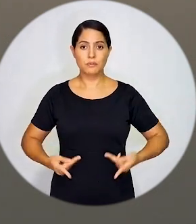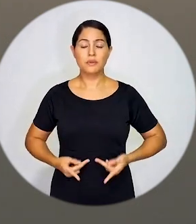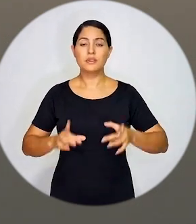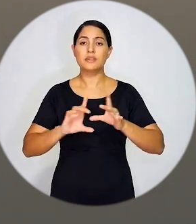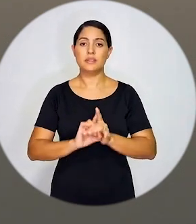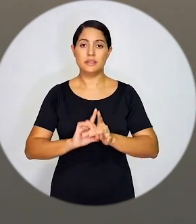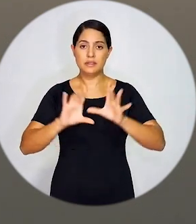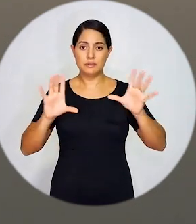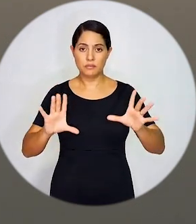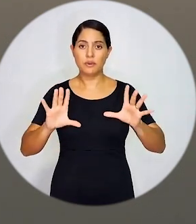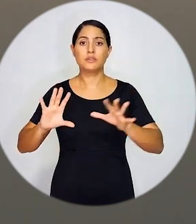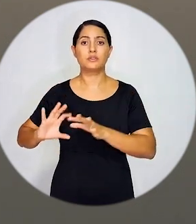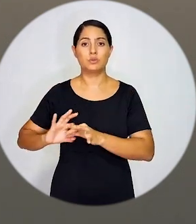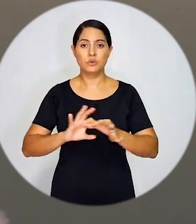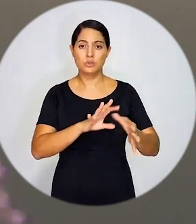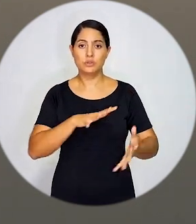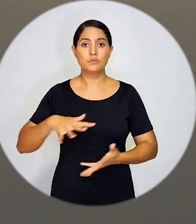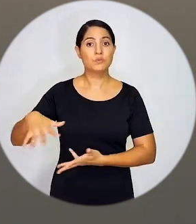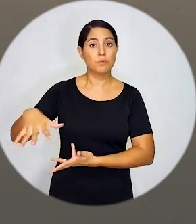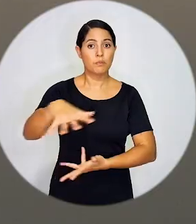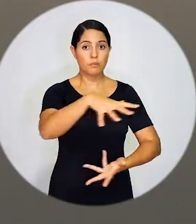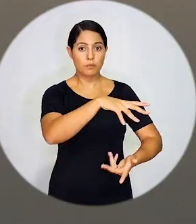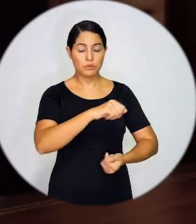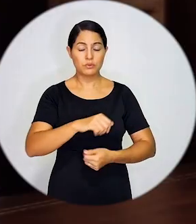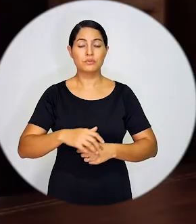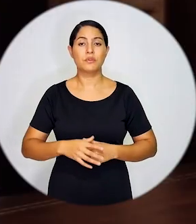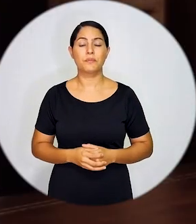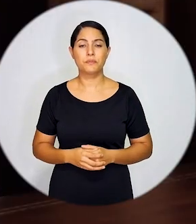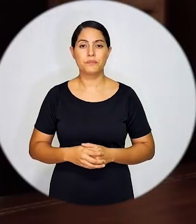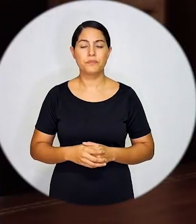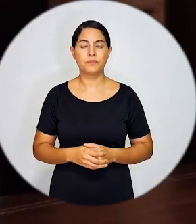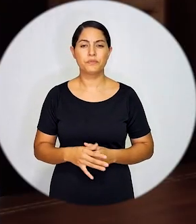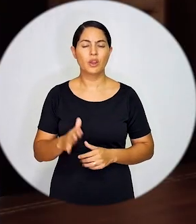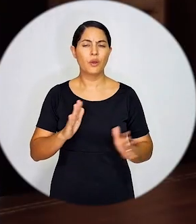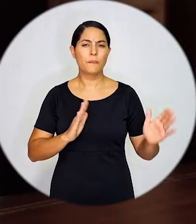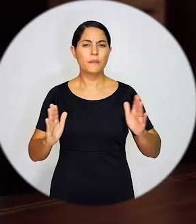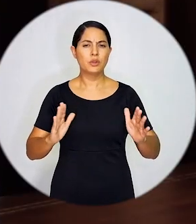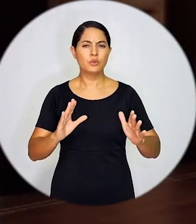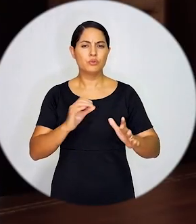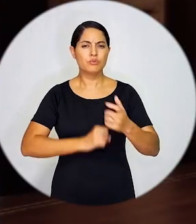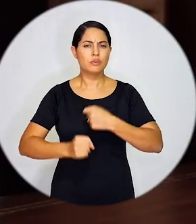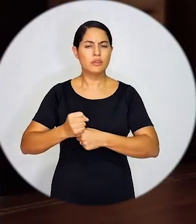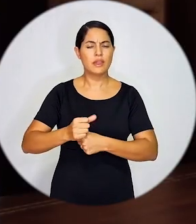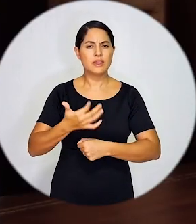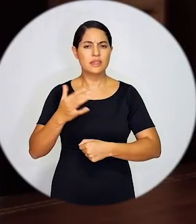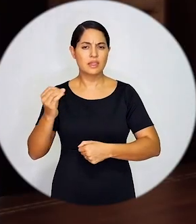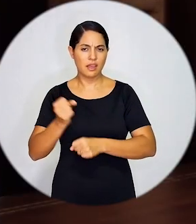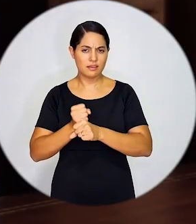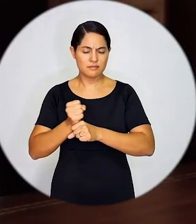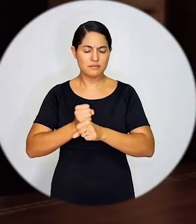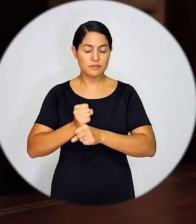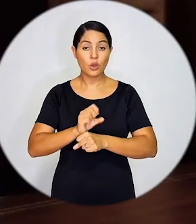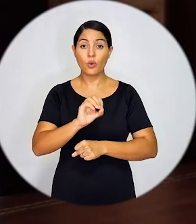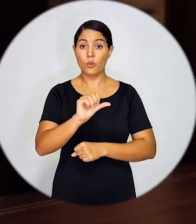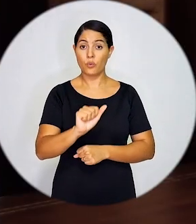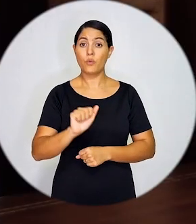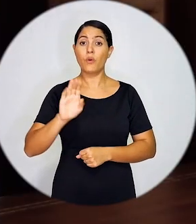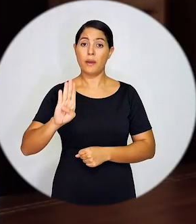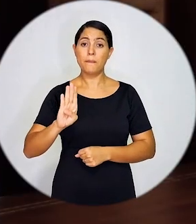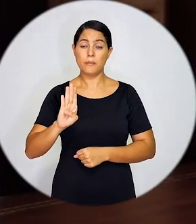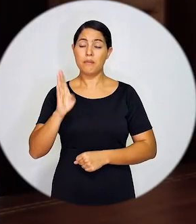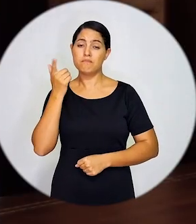direitos humanos e à democracia em escala global. Há 10 anos, a Ordem dos Advogados do